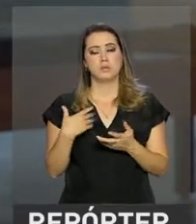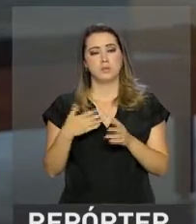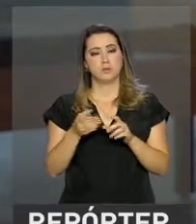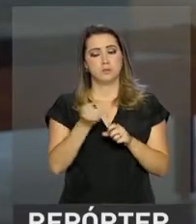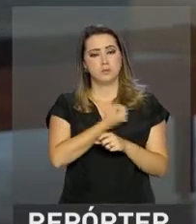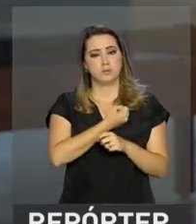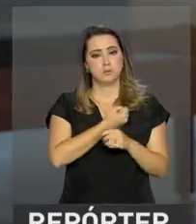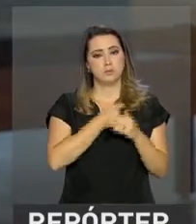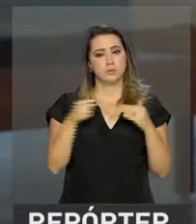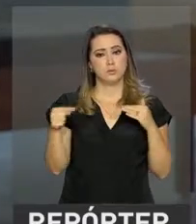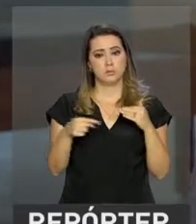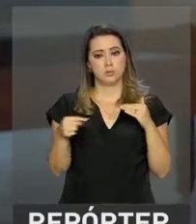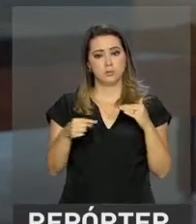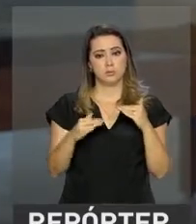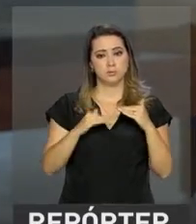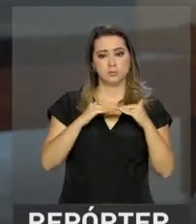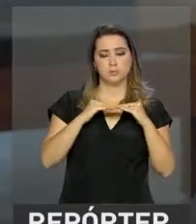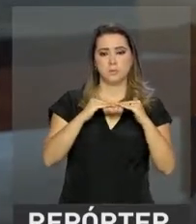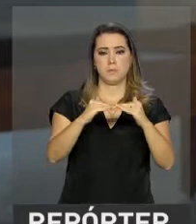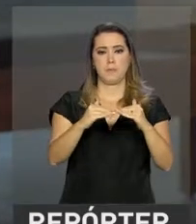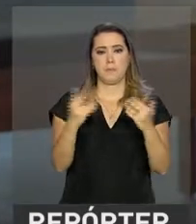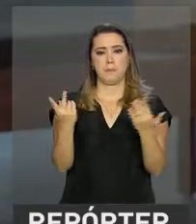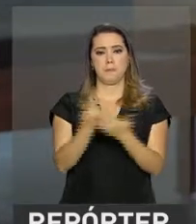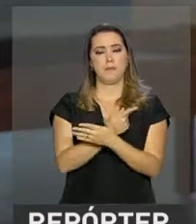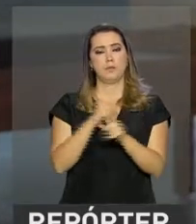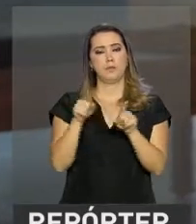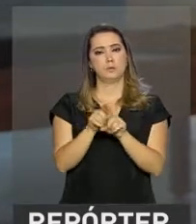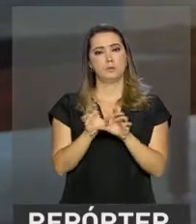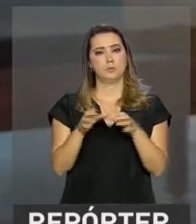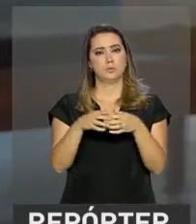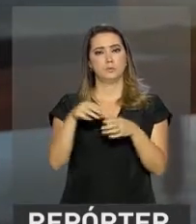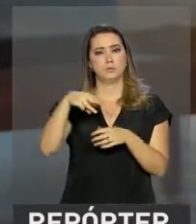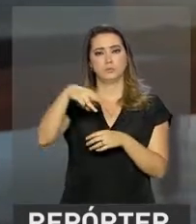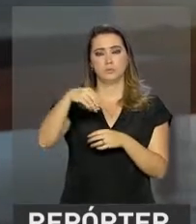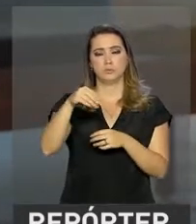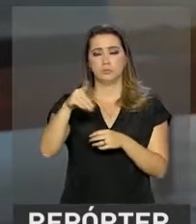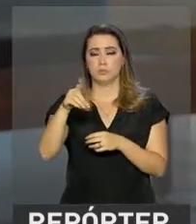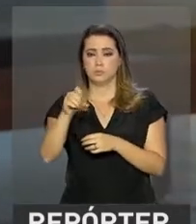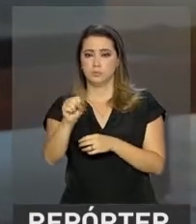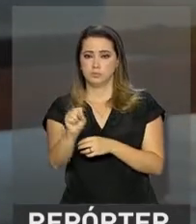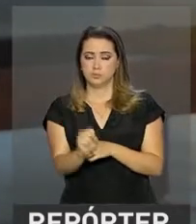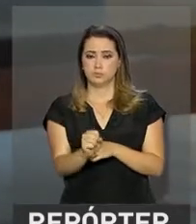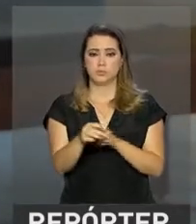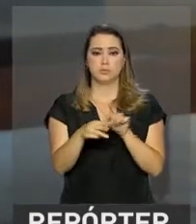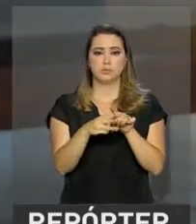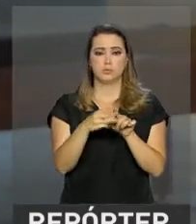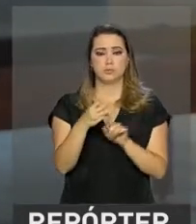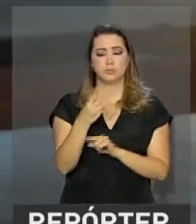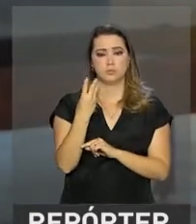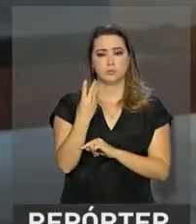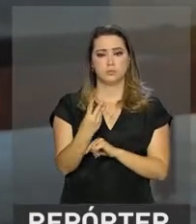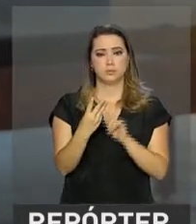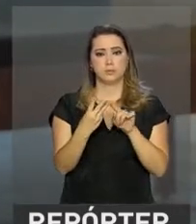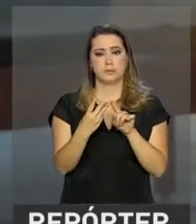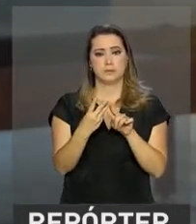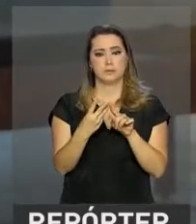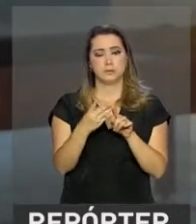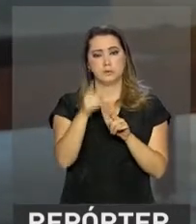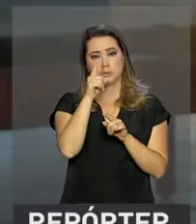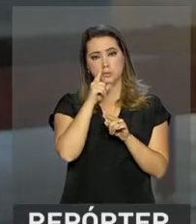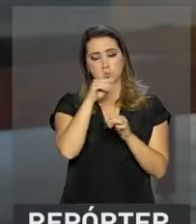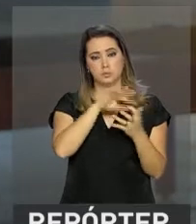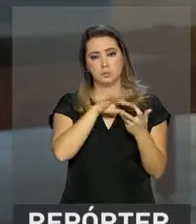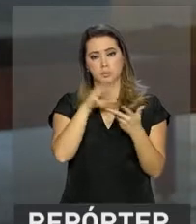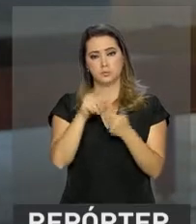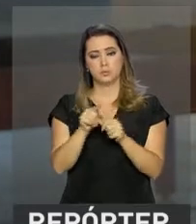negativa para estável, isso foi feito pela agência de classificação Moody's. Ela é uma das 3 agências de classificação de risco do